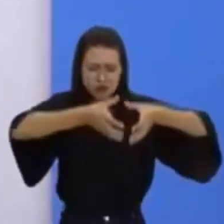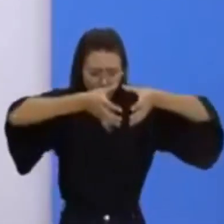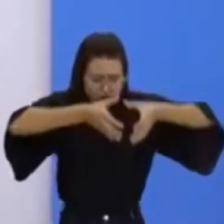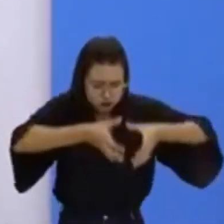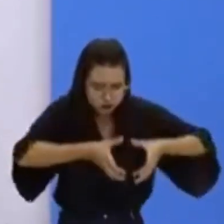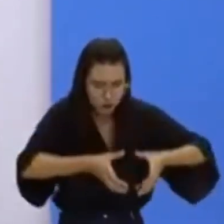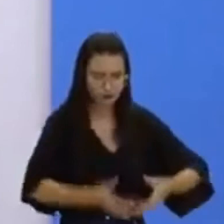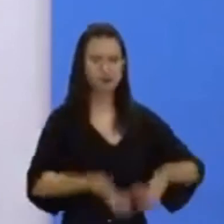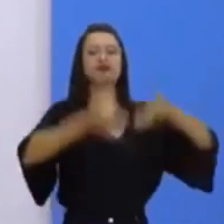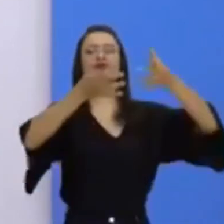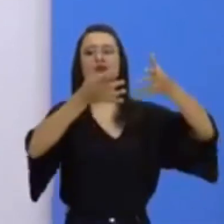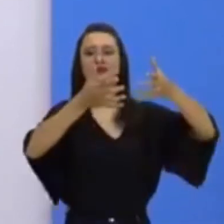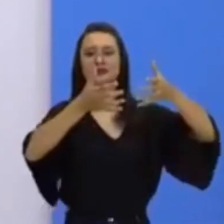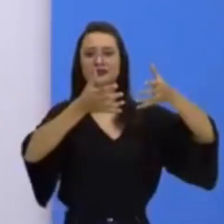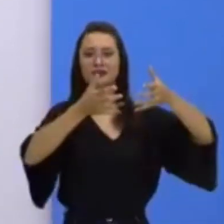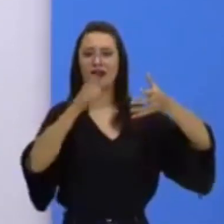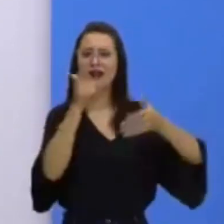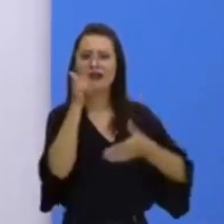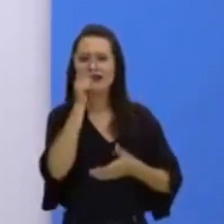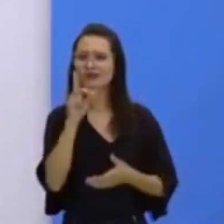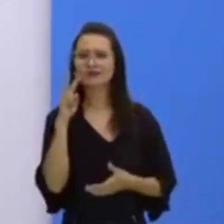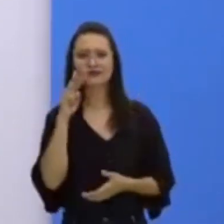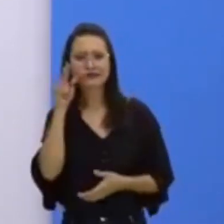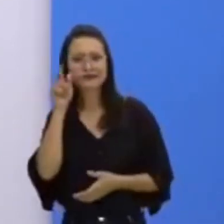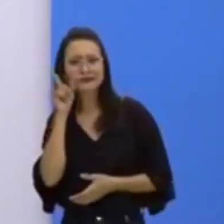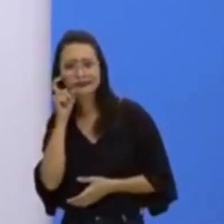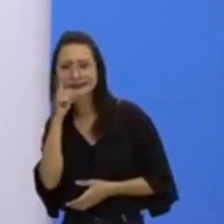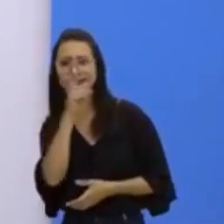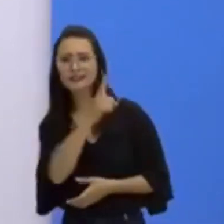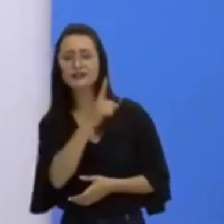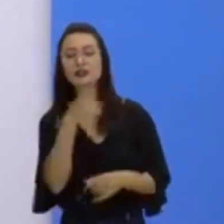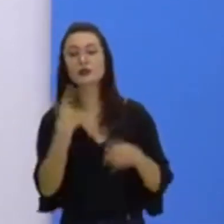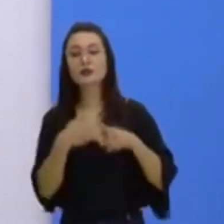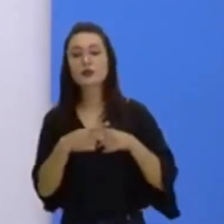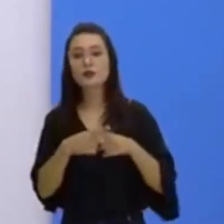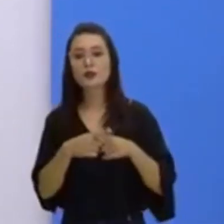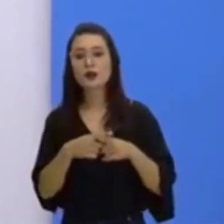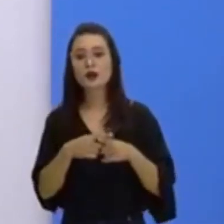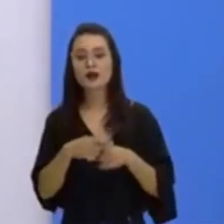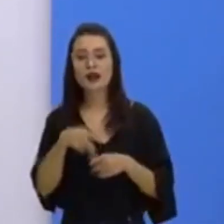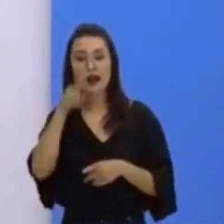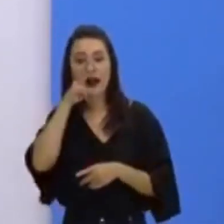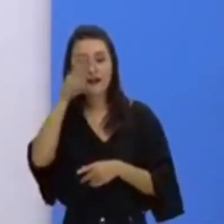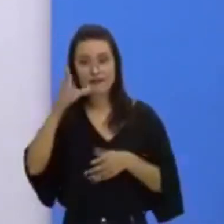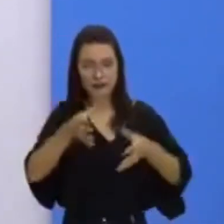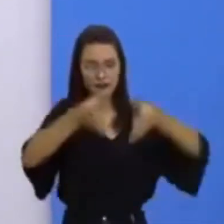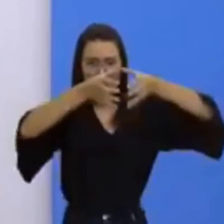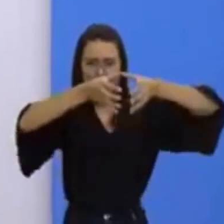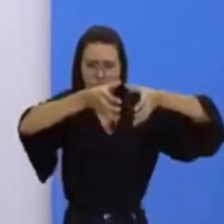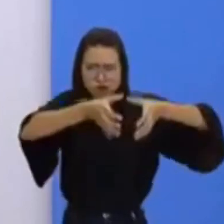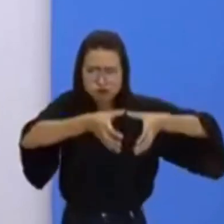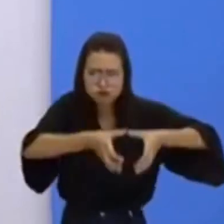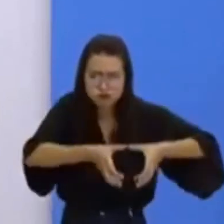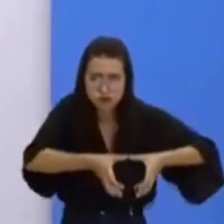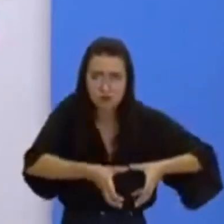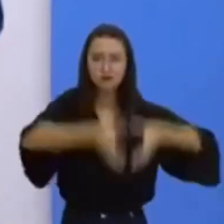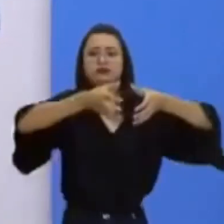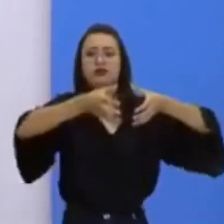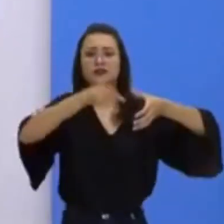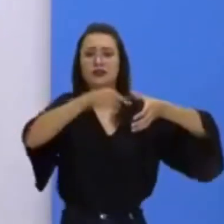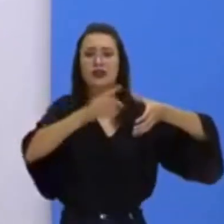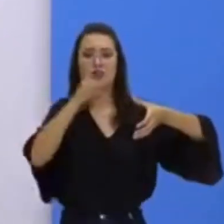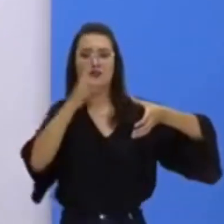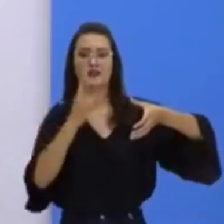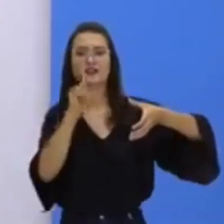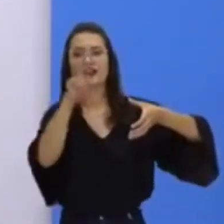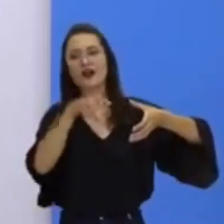mão. Aquela força que leva a bola para cima é o empuxo, tá ok? É exatamente